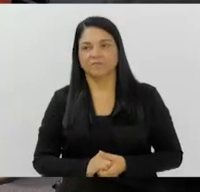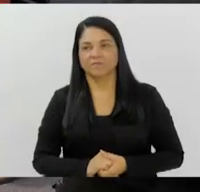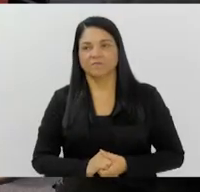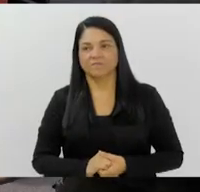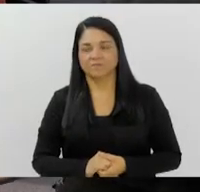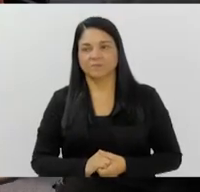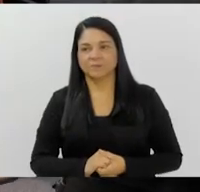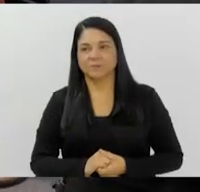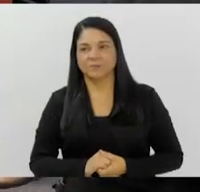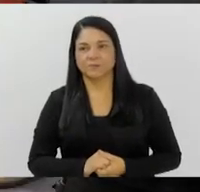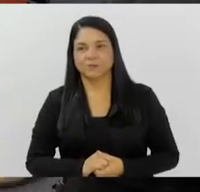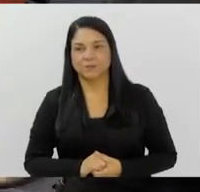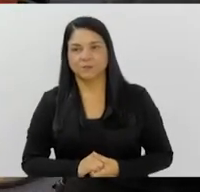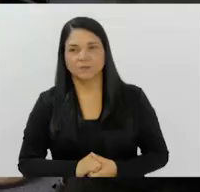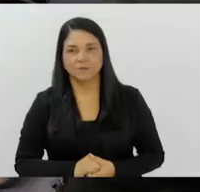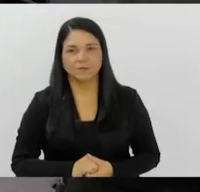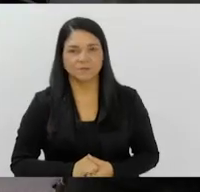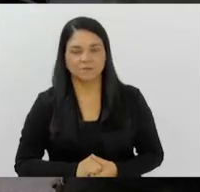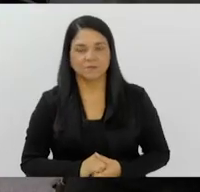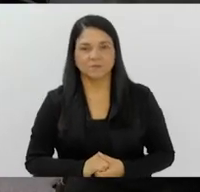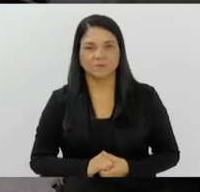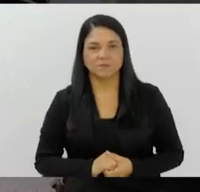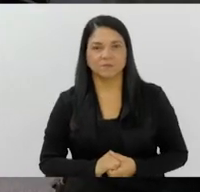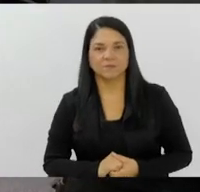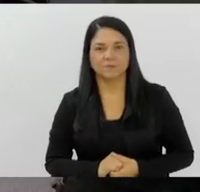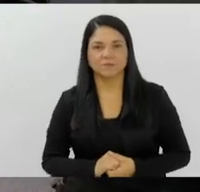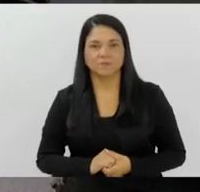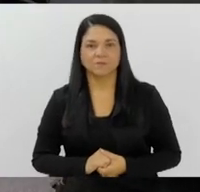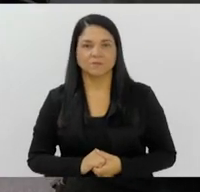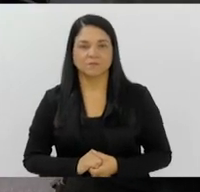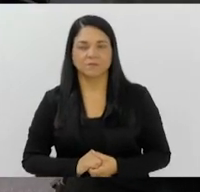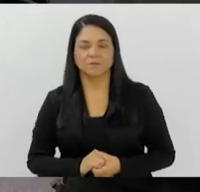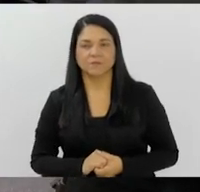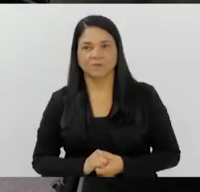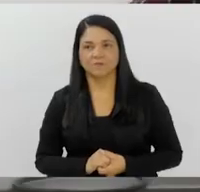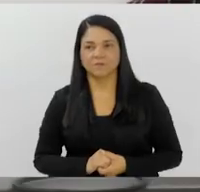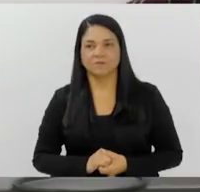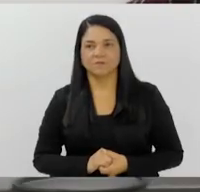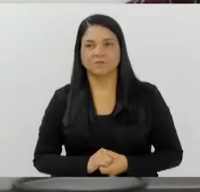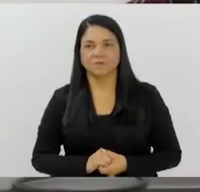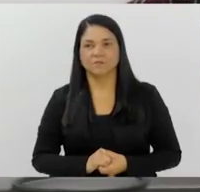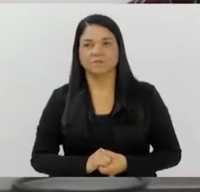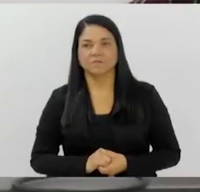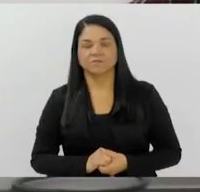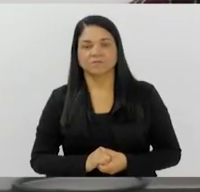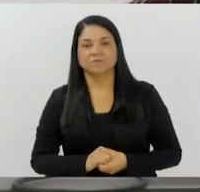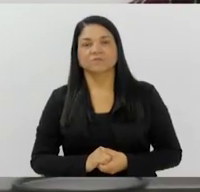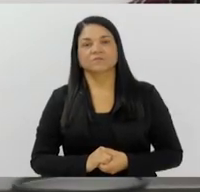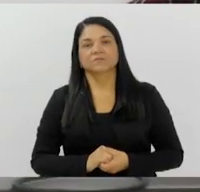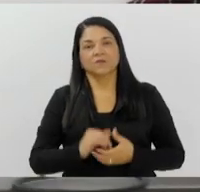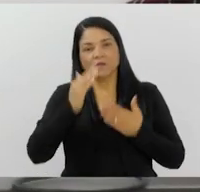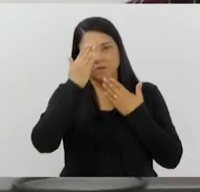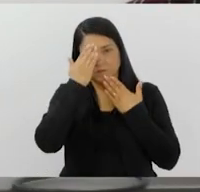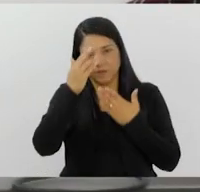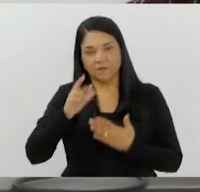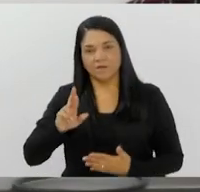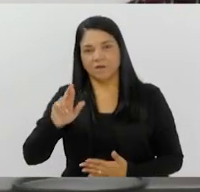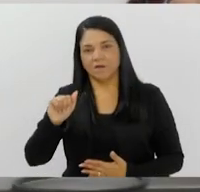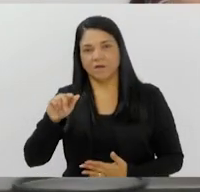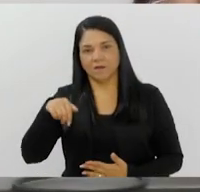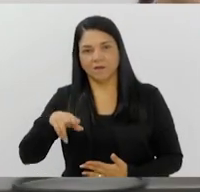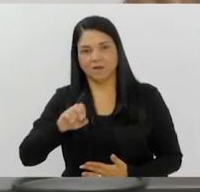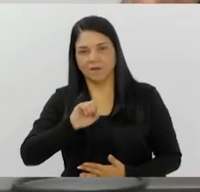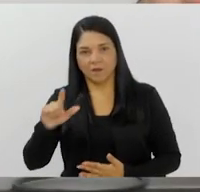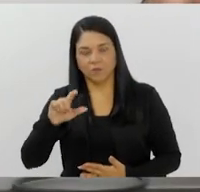obrigada a min aqui aqui então Obrigado Raquel Souza